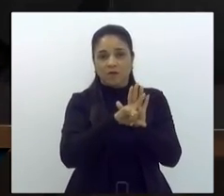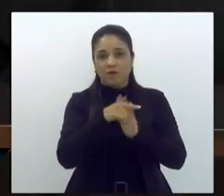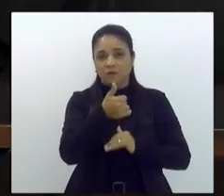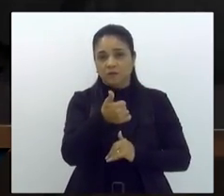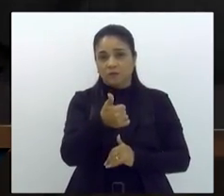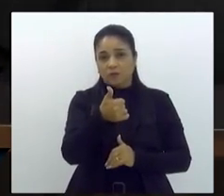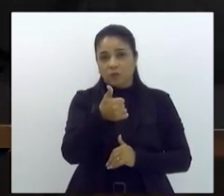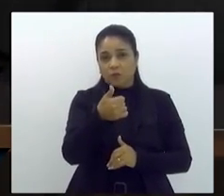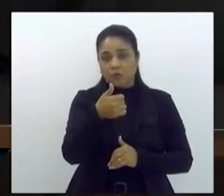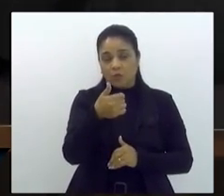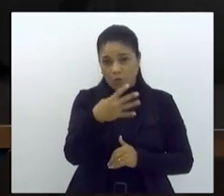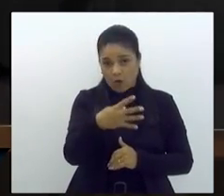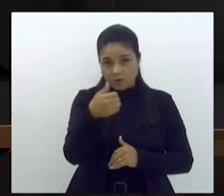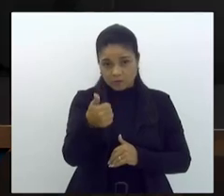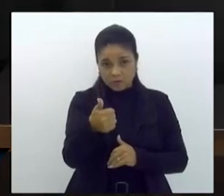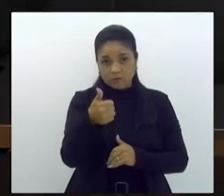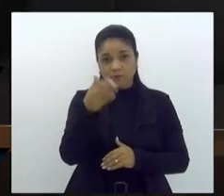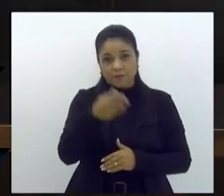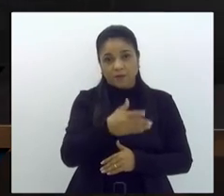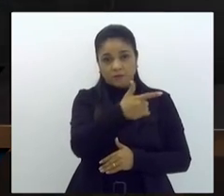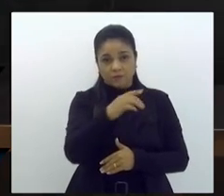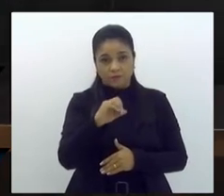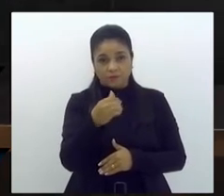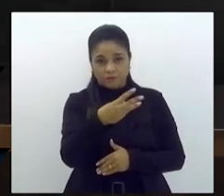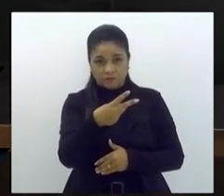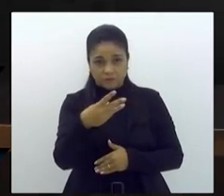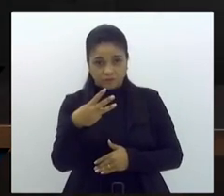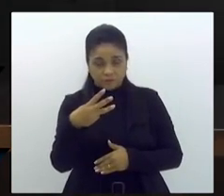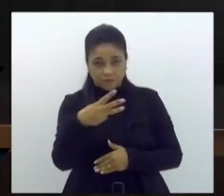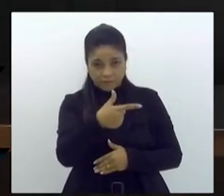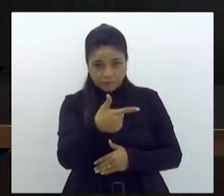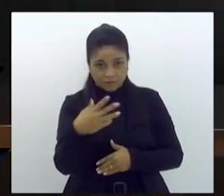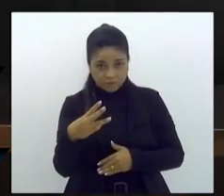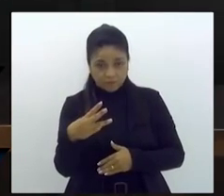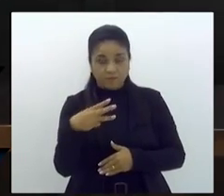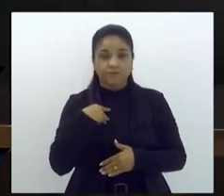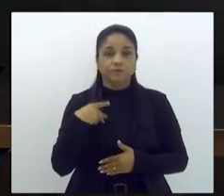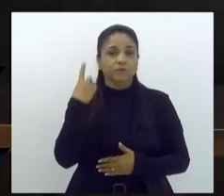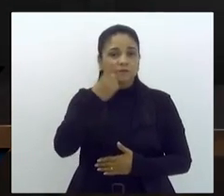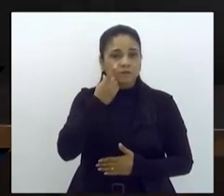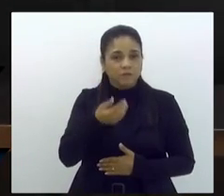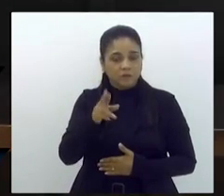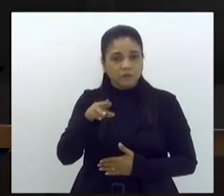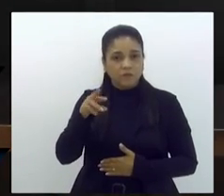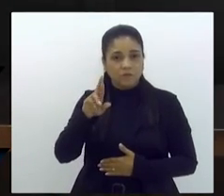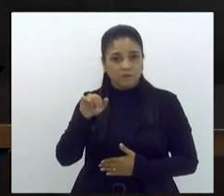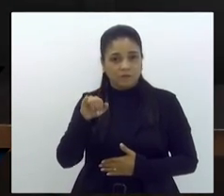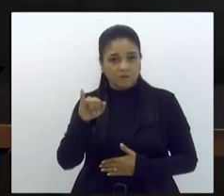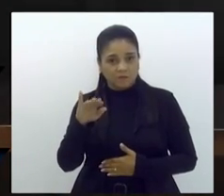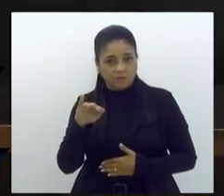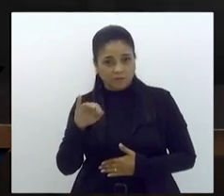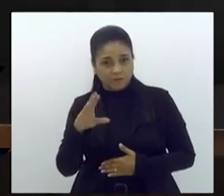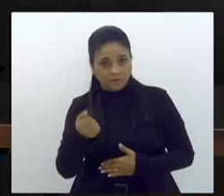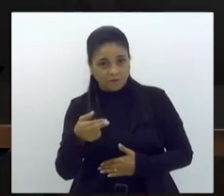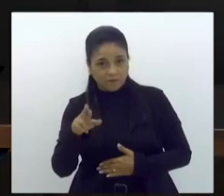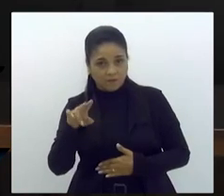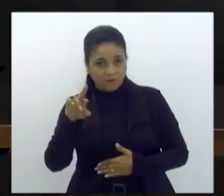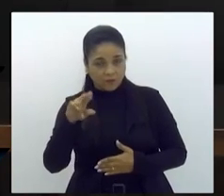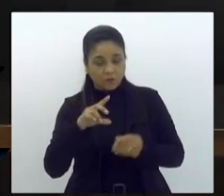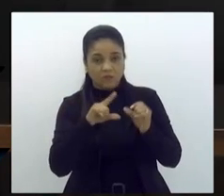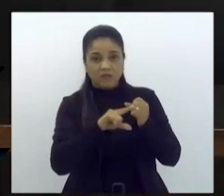lei número 41 de 2023 de autoria do deputado Dr Pedro Ricardo que altera a redação do inciso 1